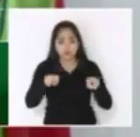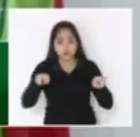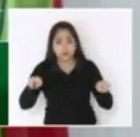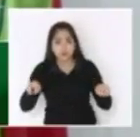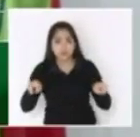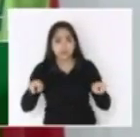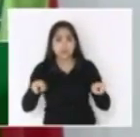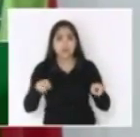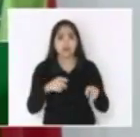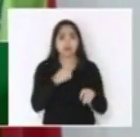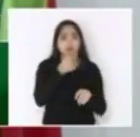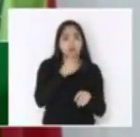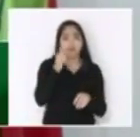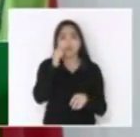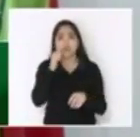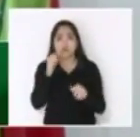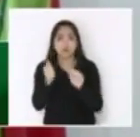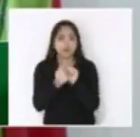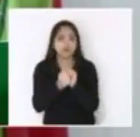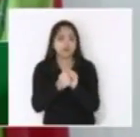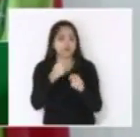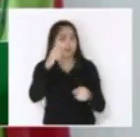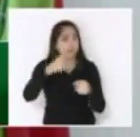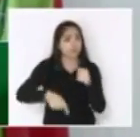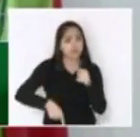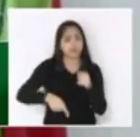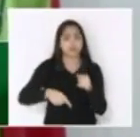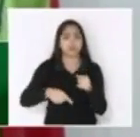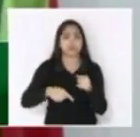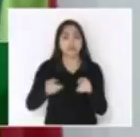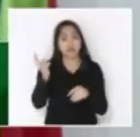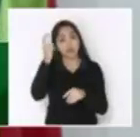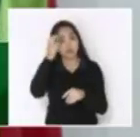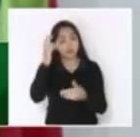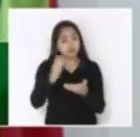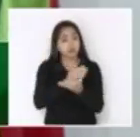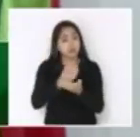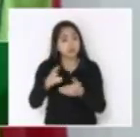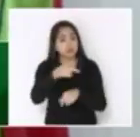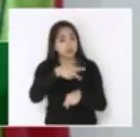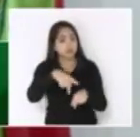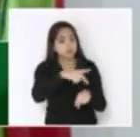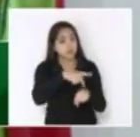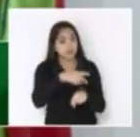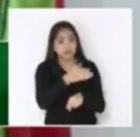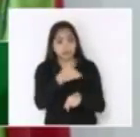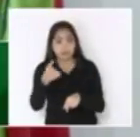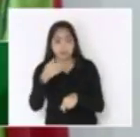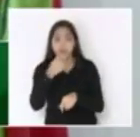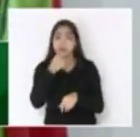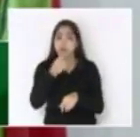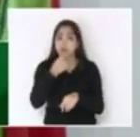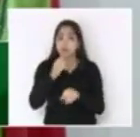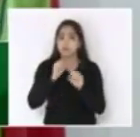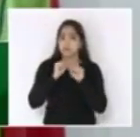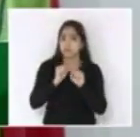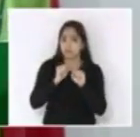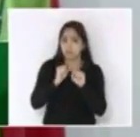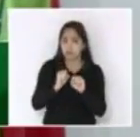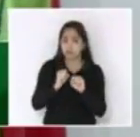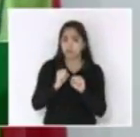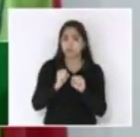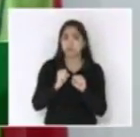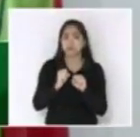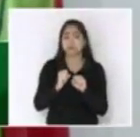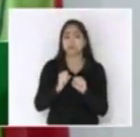homens. Veja só a cultura de muitos povos, né? Nesses países, o homem pode solicitar